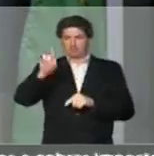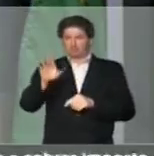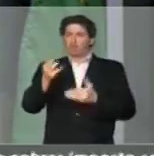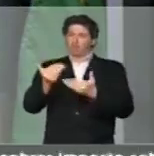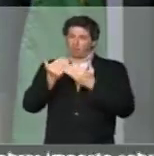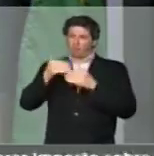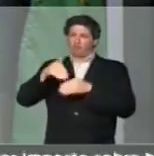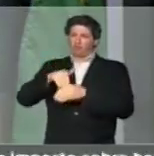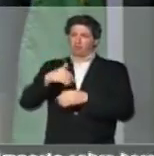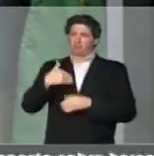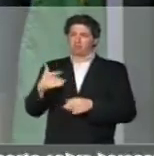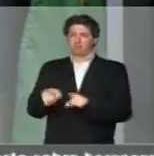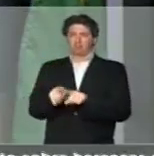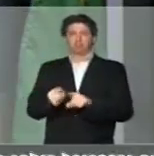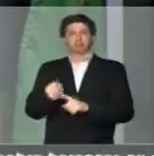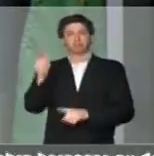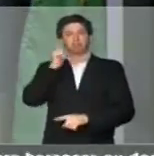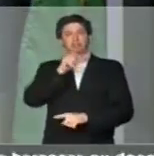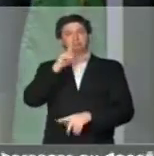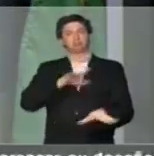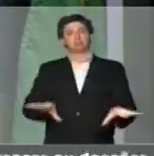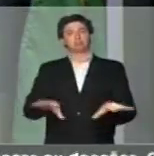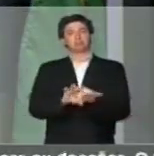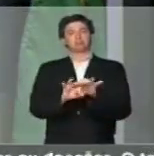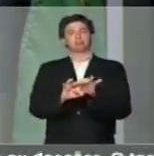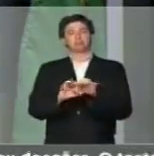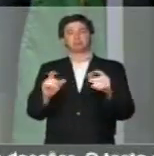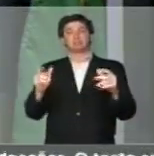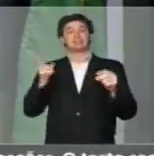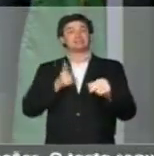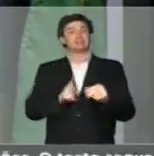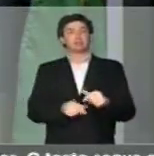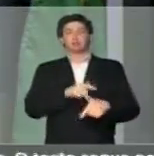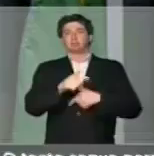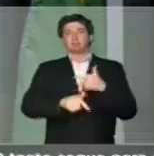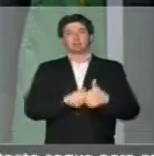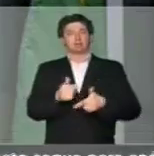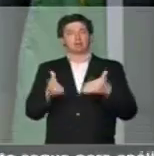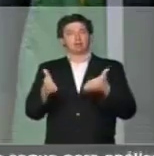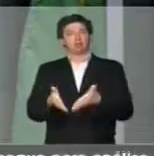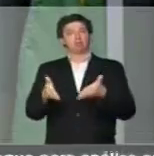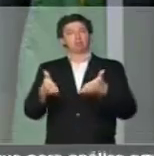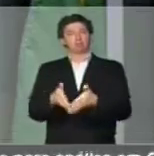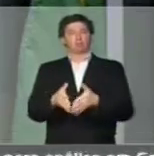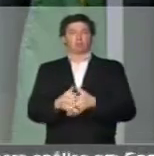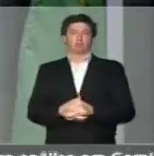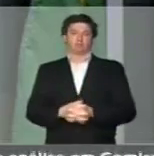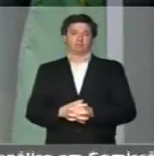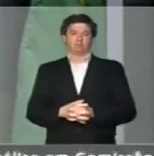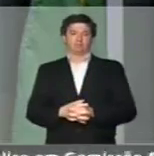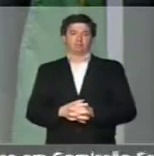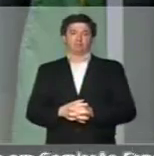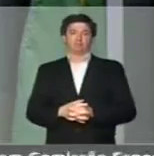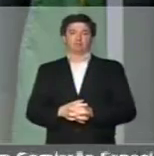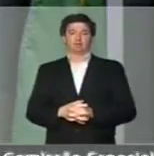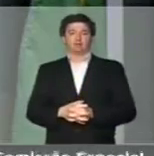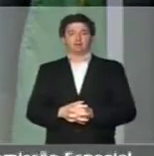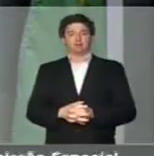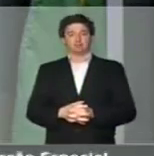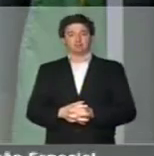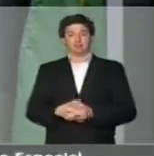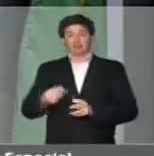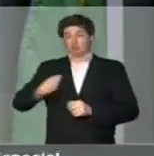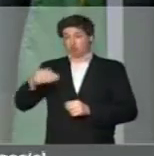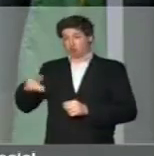PMDB, e conseguiu, sempre trabalhando nesta linha entre estar